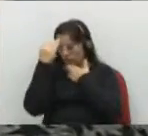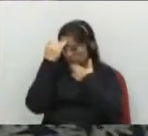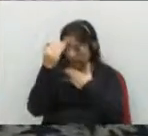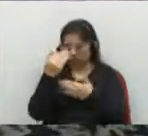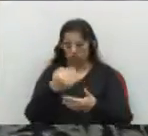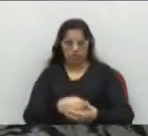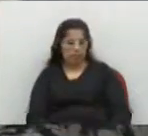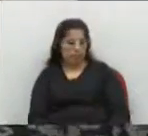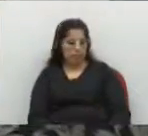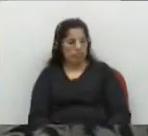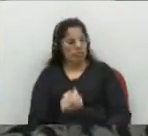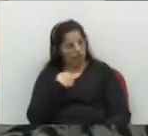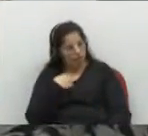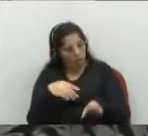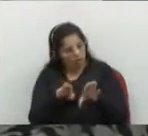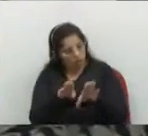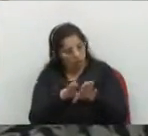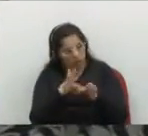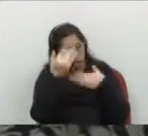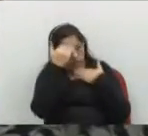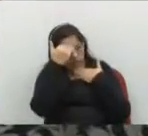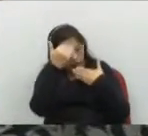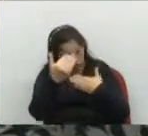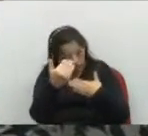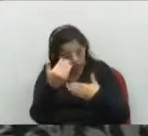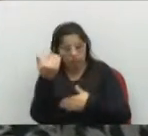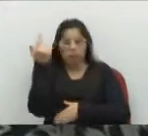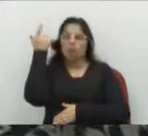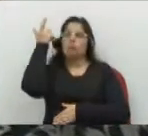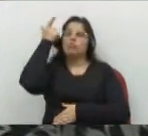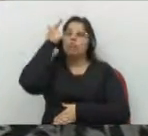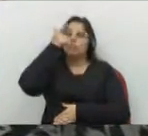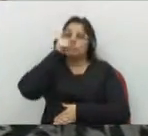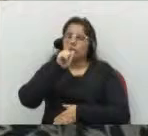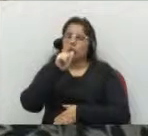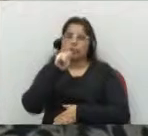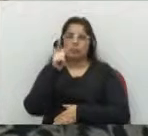Eu também agradeço pela parte, mas eu quero reafirmar o que eu acabei de